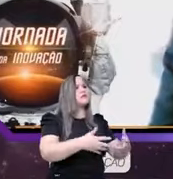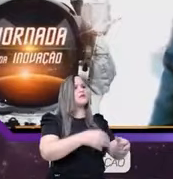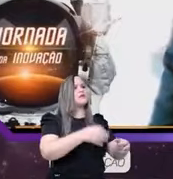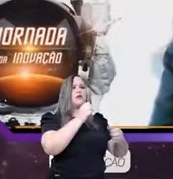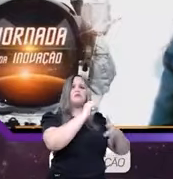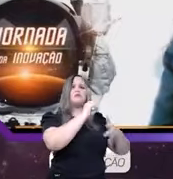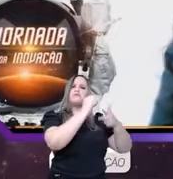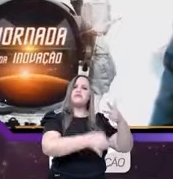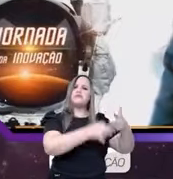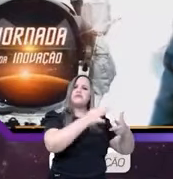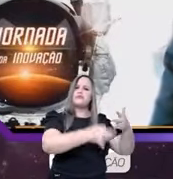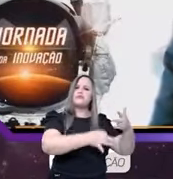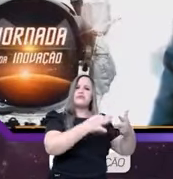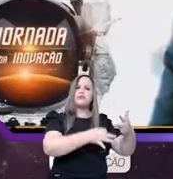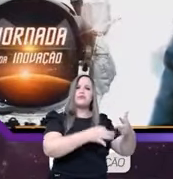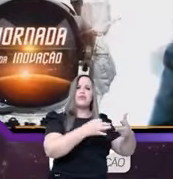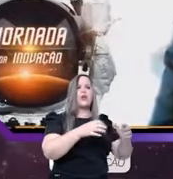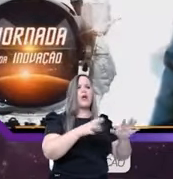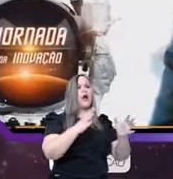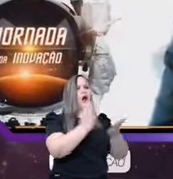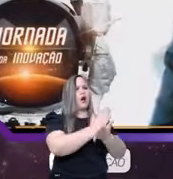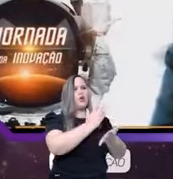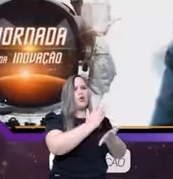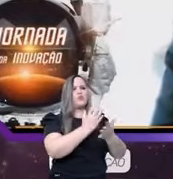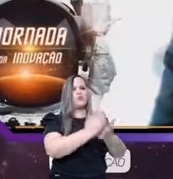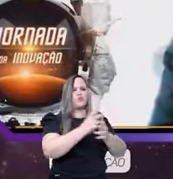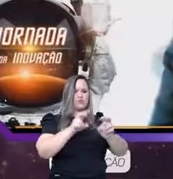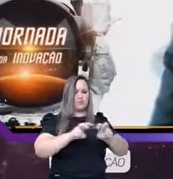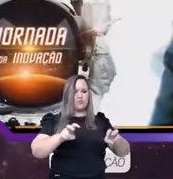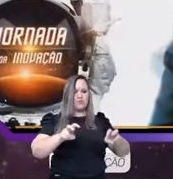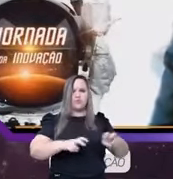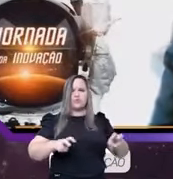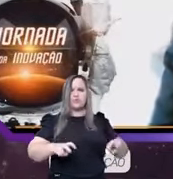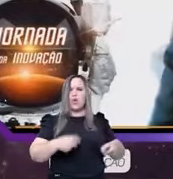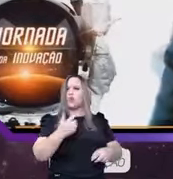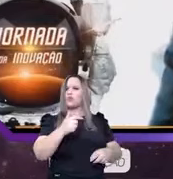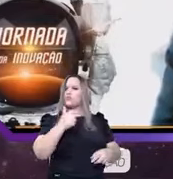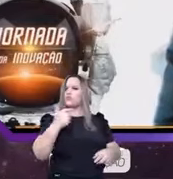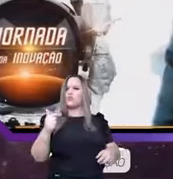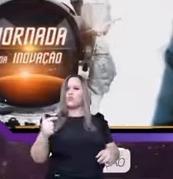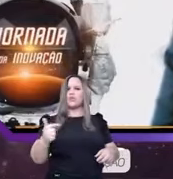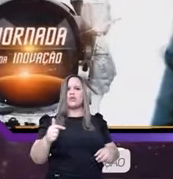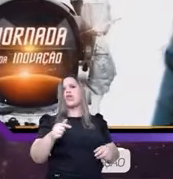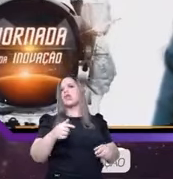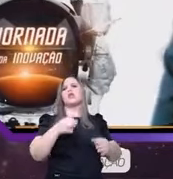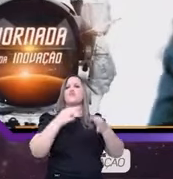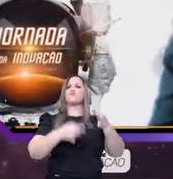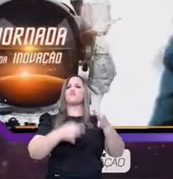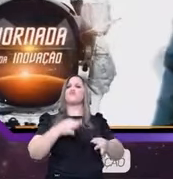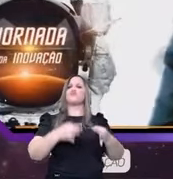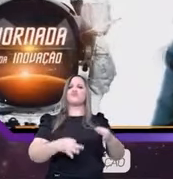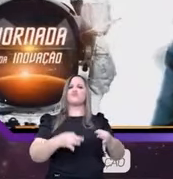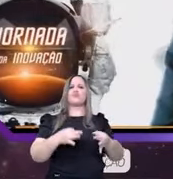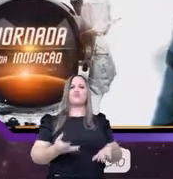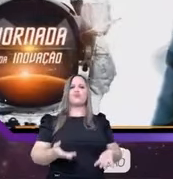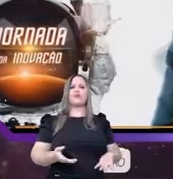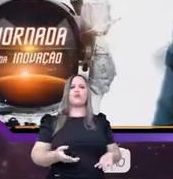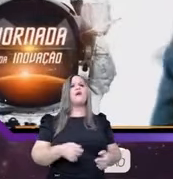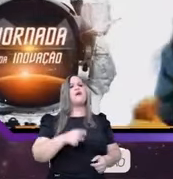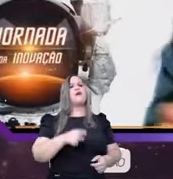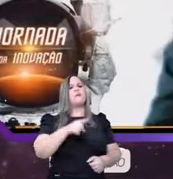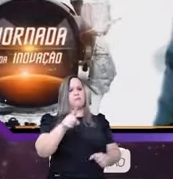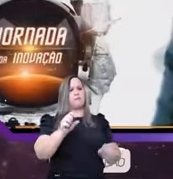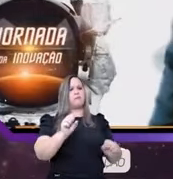Judiciário, boa parte dos tribunais, já não tem mais como missão a ideia de realizar justiça. Podem olhar, senhores